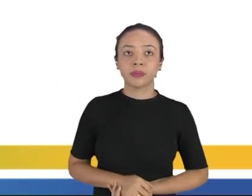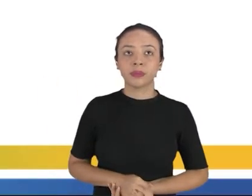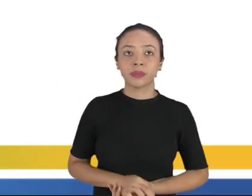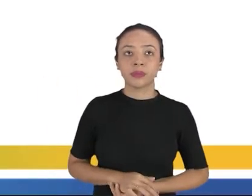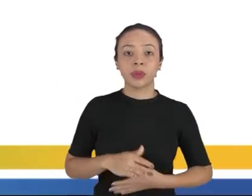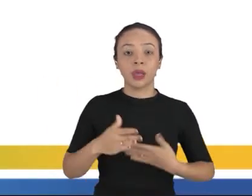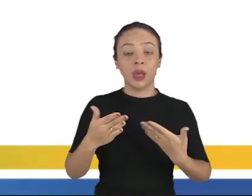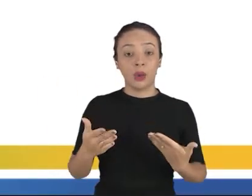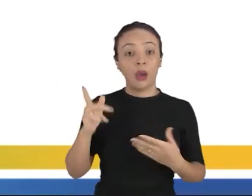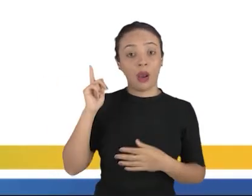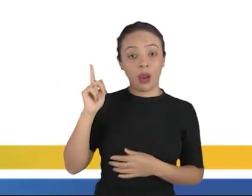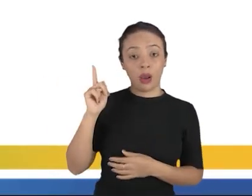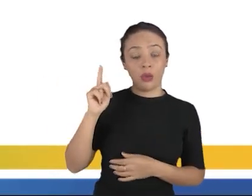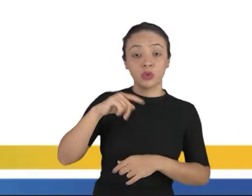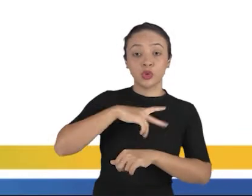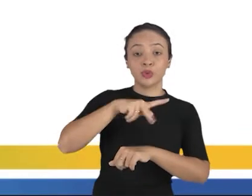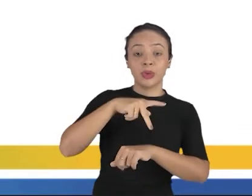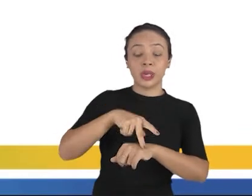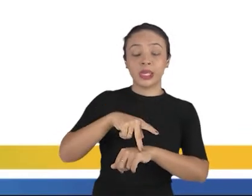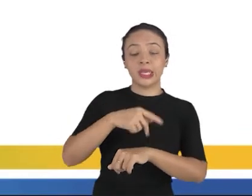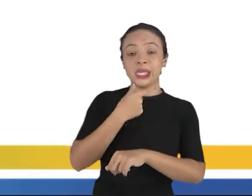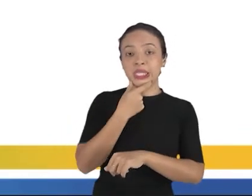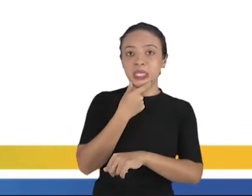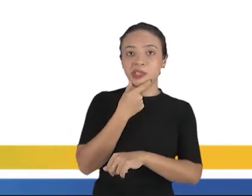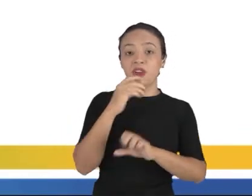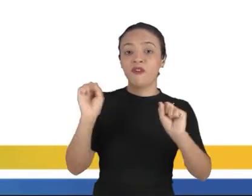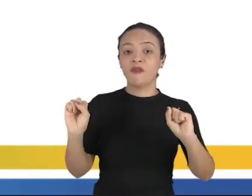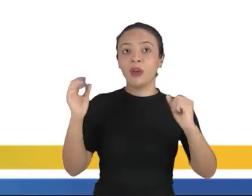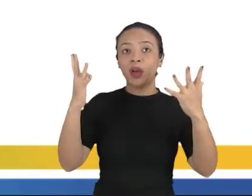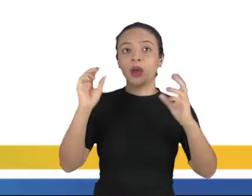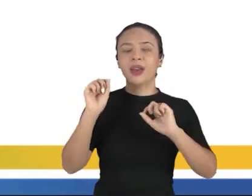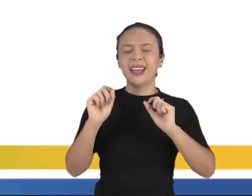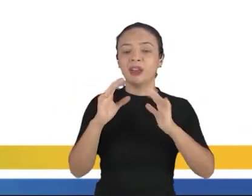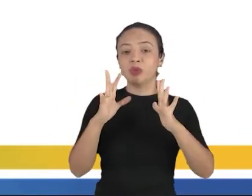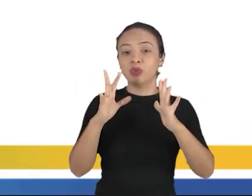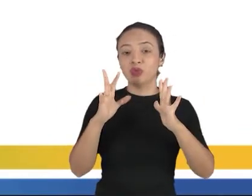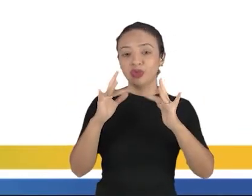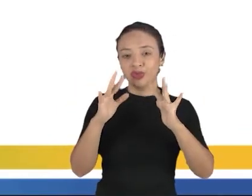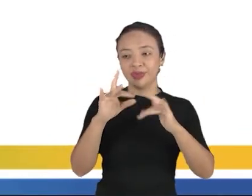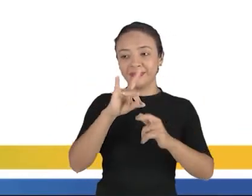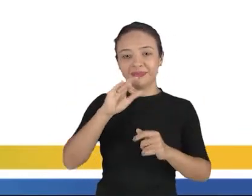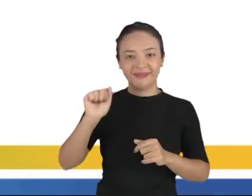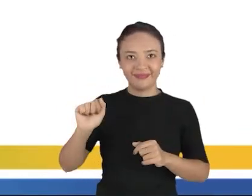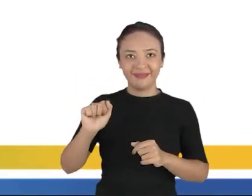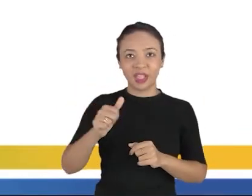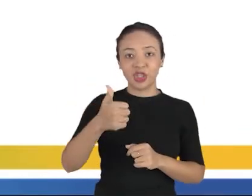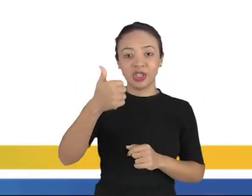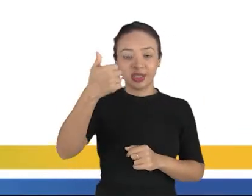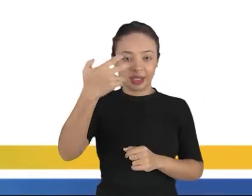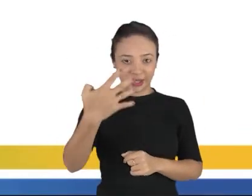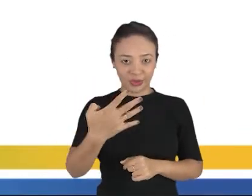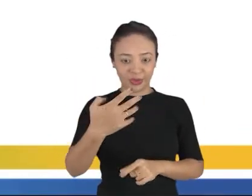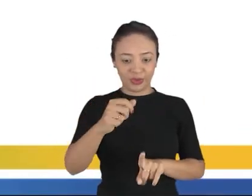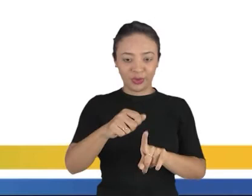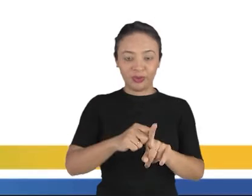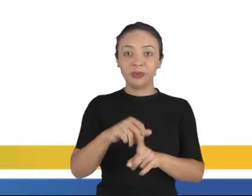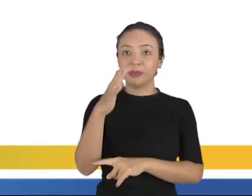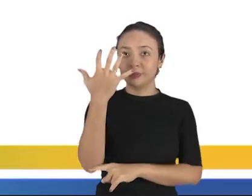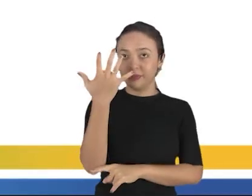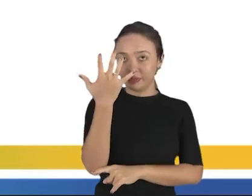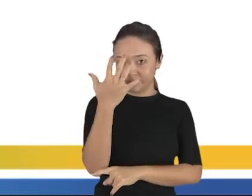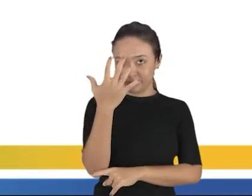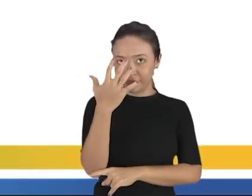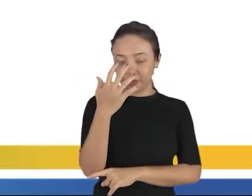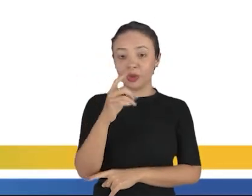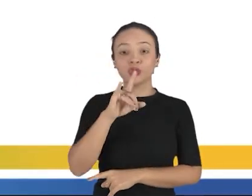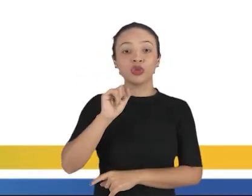Bom, nos países de língua inglesa comemora-se o Dia dos Namorados, em 14 de fevereiro, no dia de